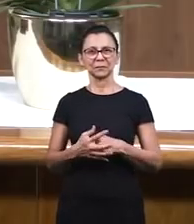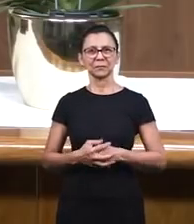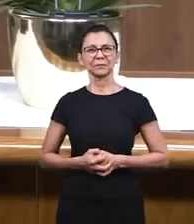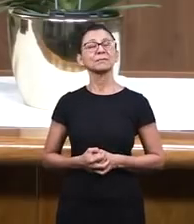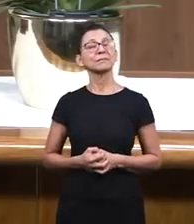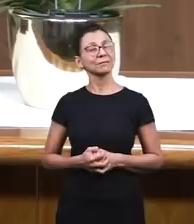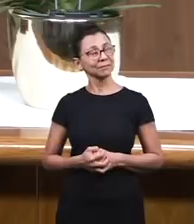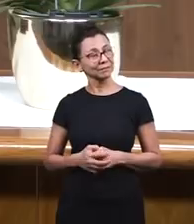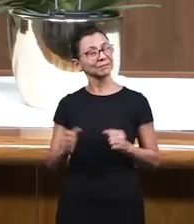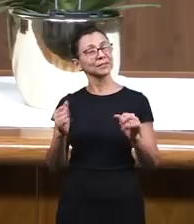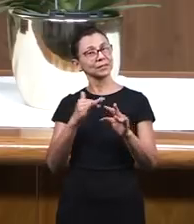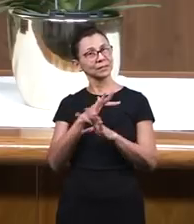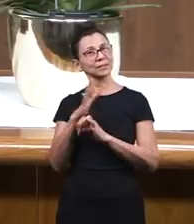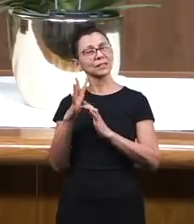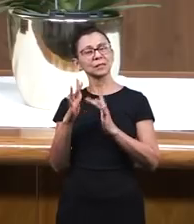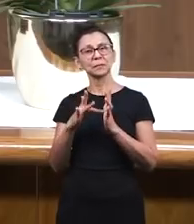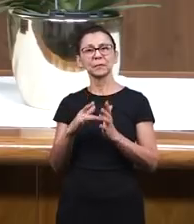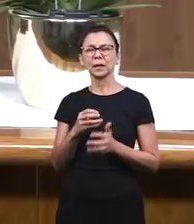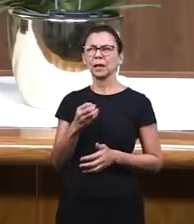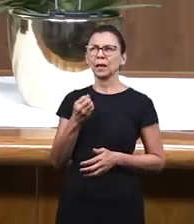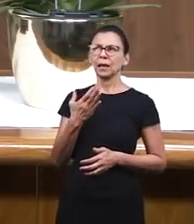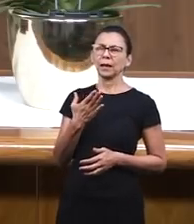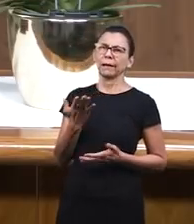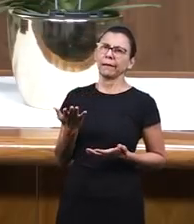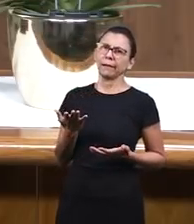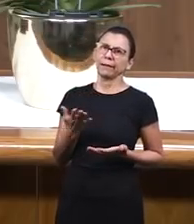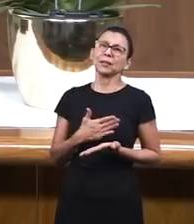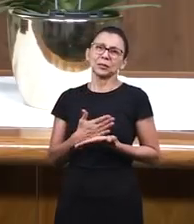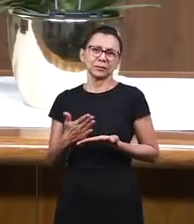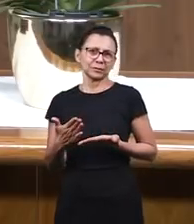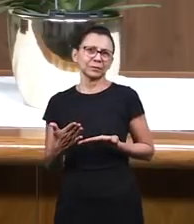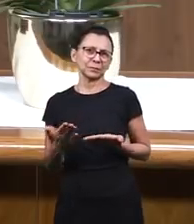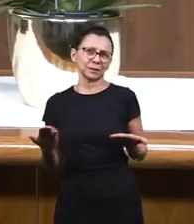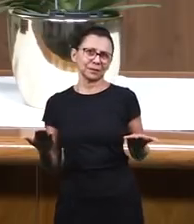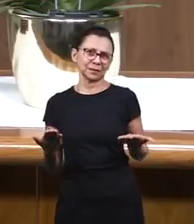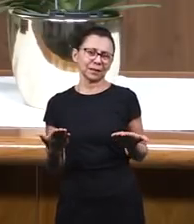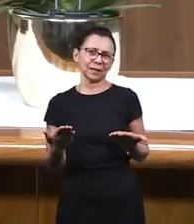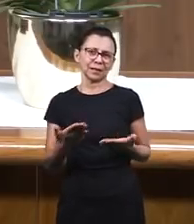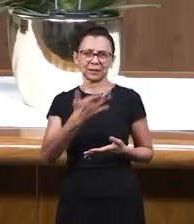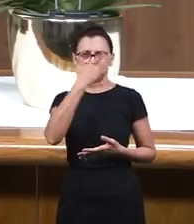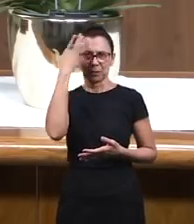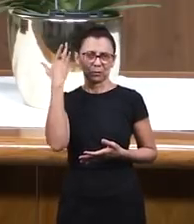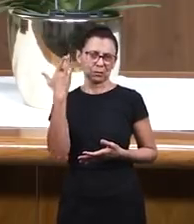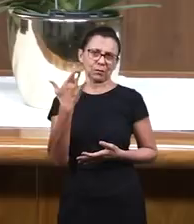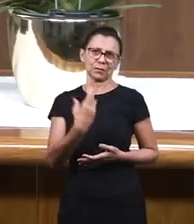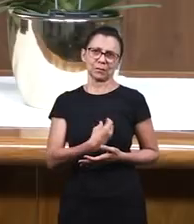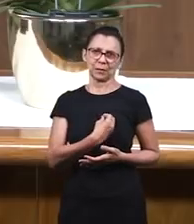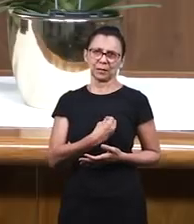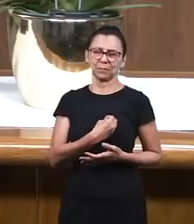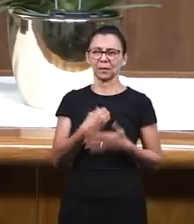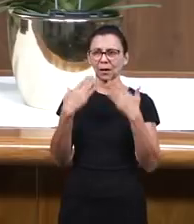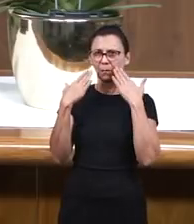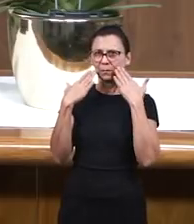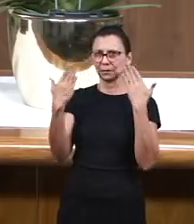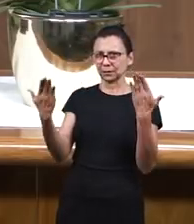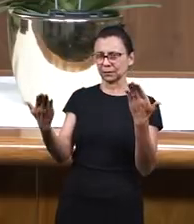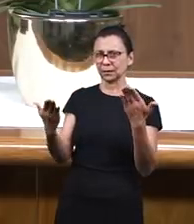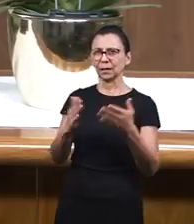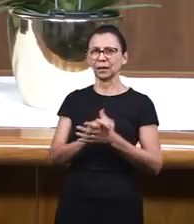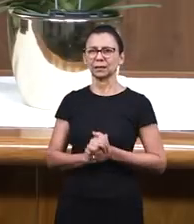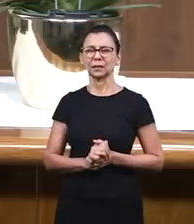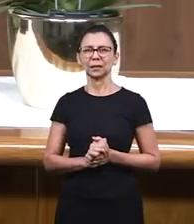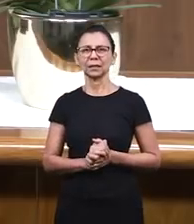Amém, glória a Jesus. Bom, vamos então começar aqui as participações, a apresentar aos irmãos as participações de